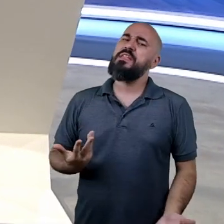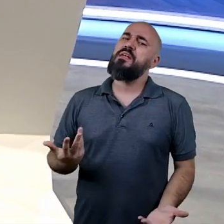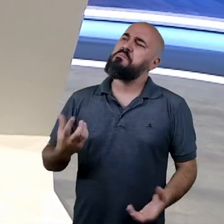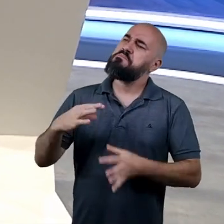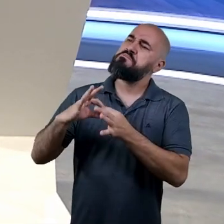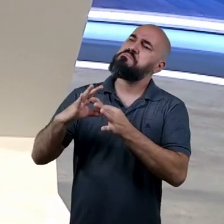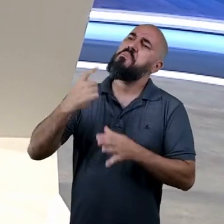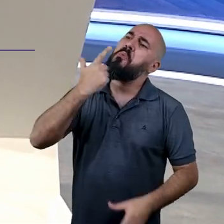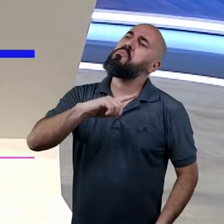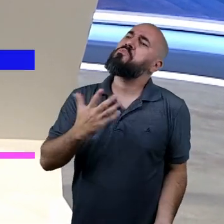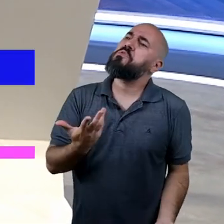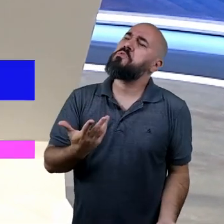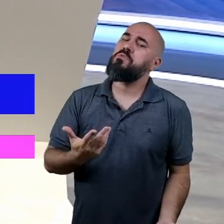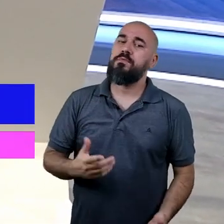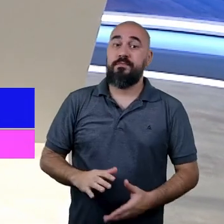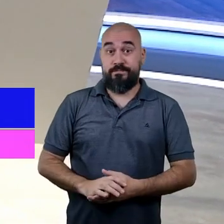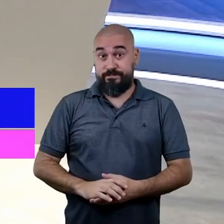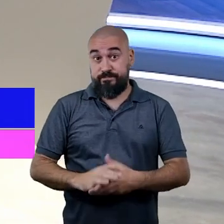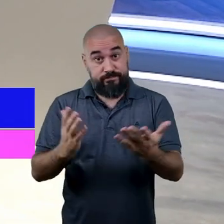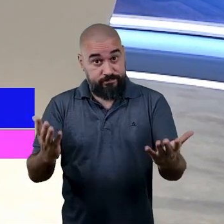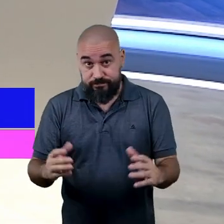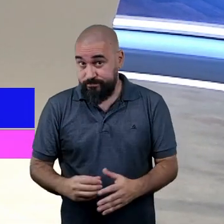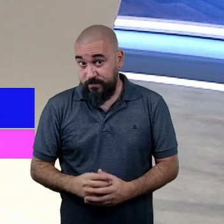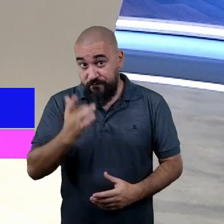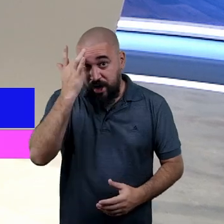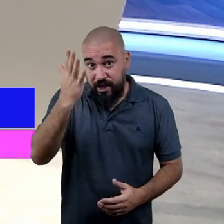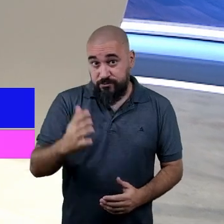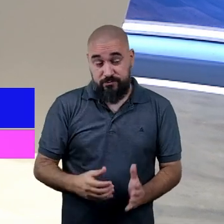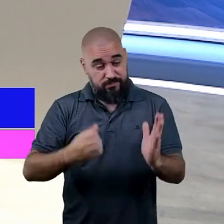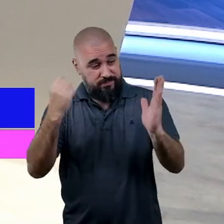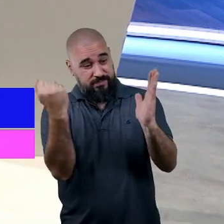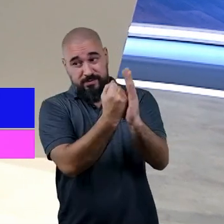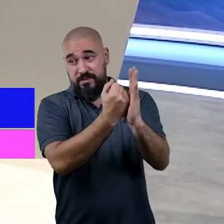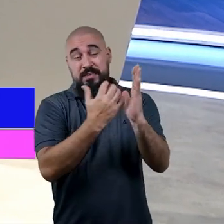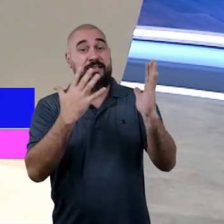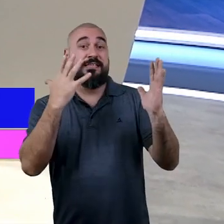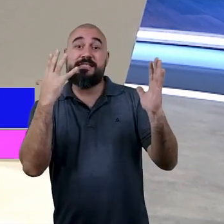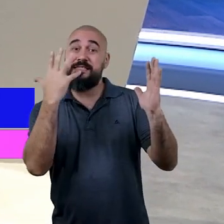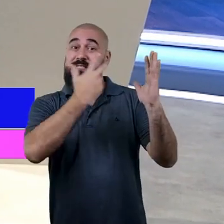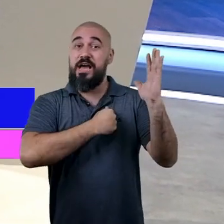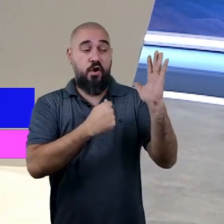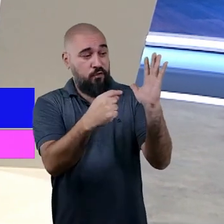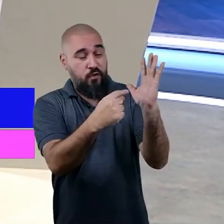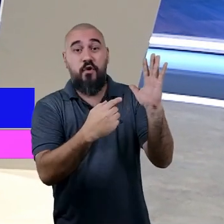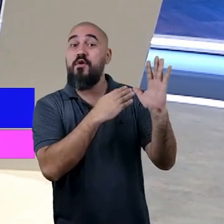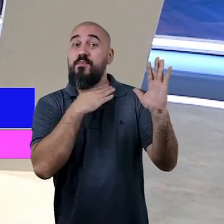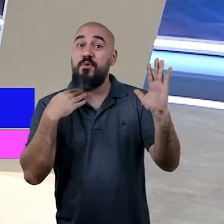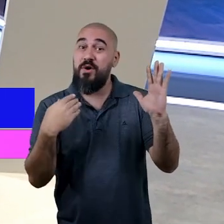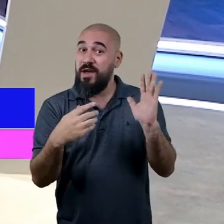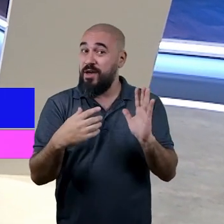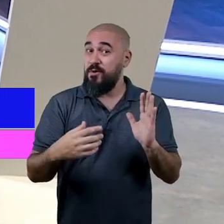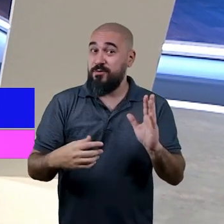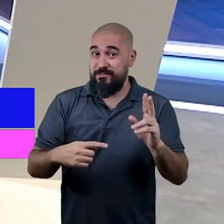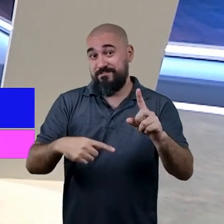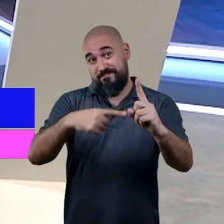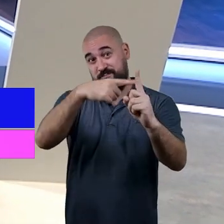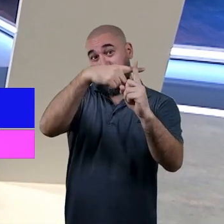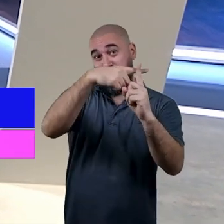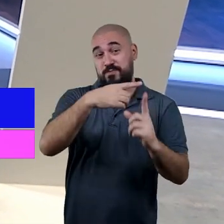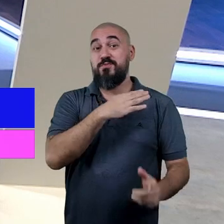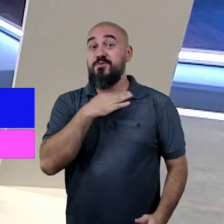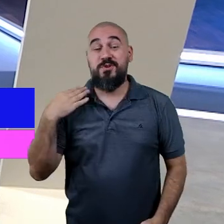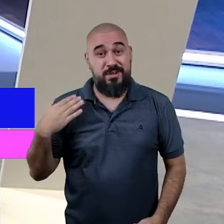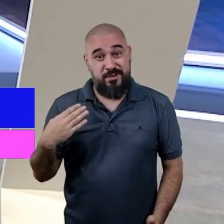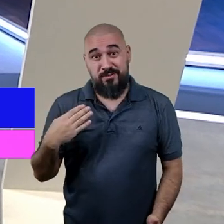é que eu fui salvo pelo sangue de Cristo, pela morte do Cordeiro, e então, como evidência, ele